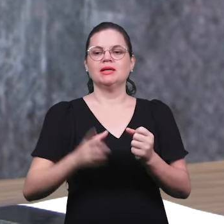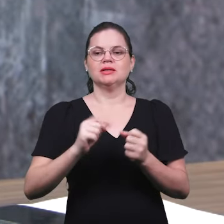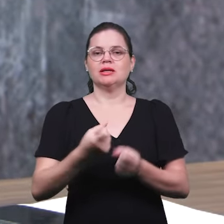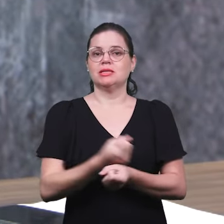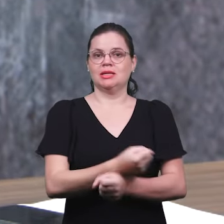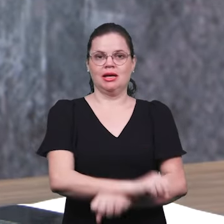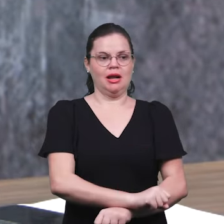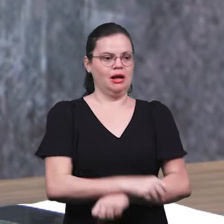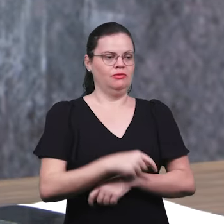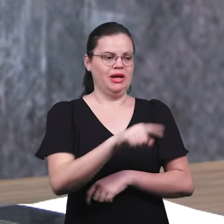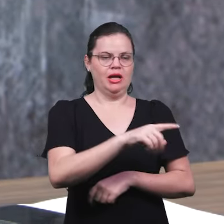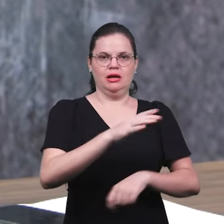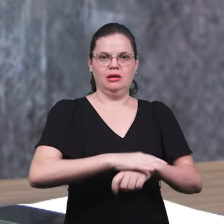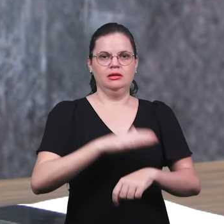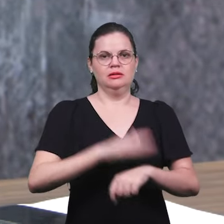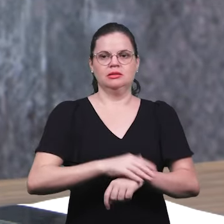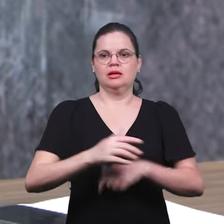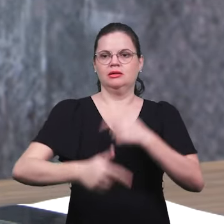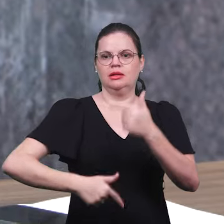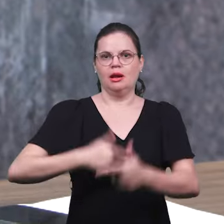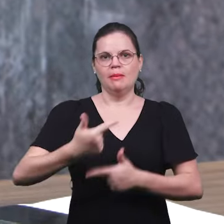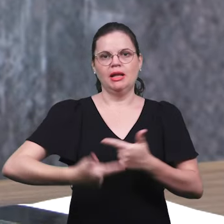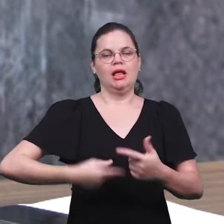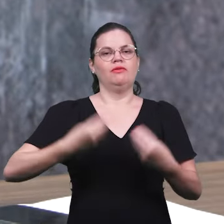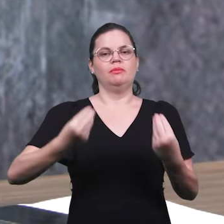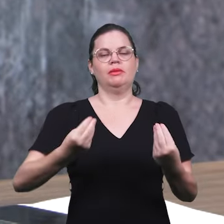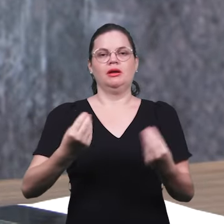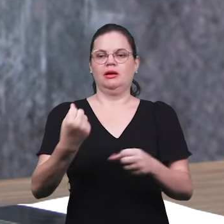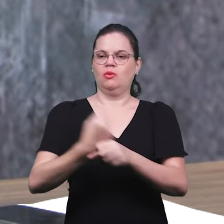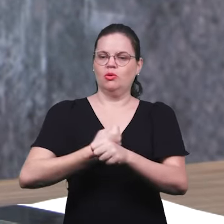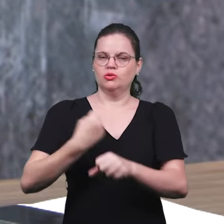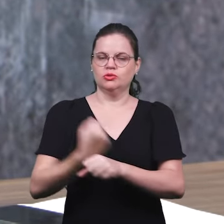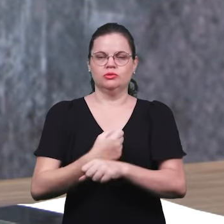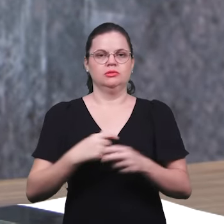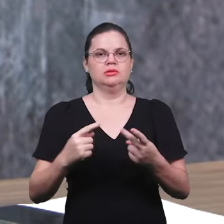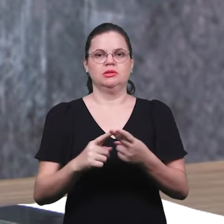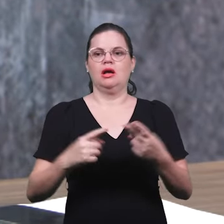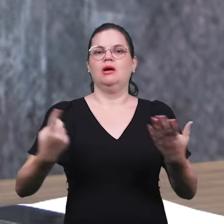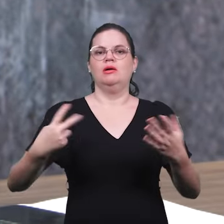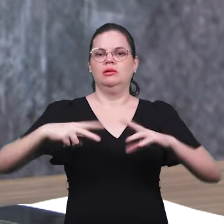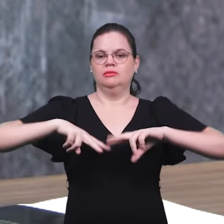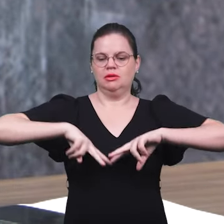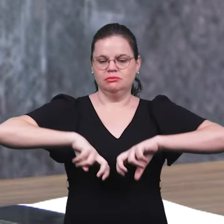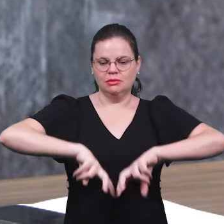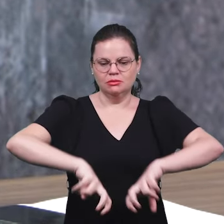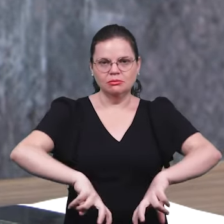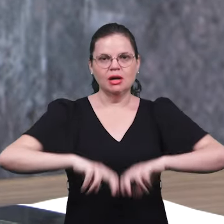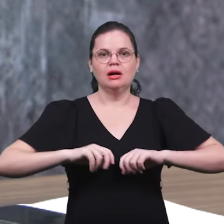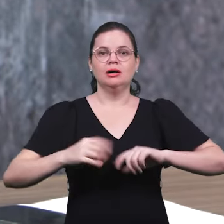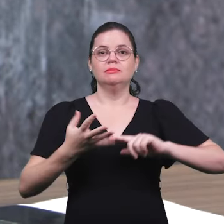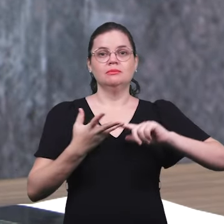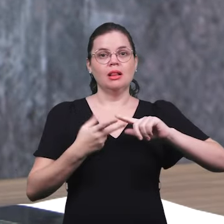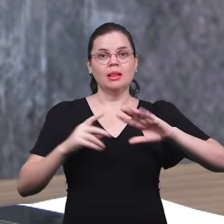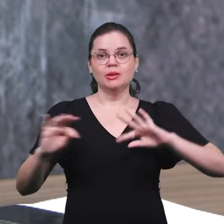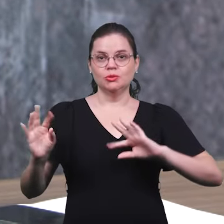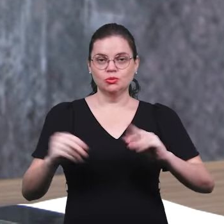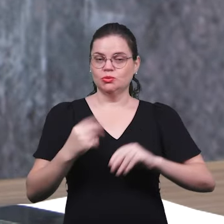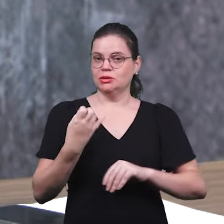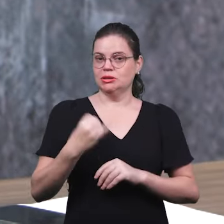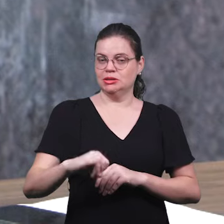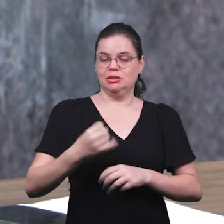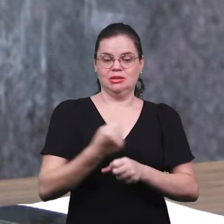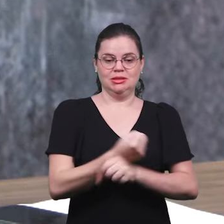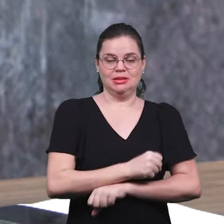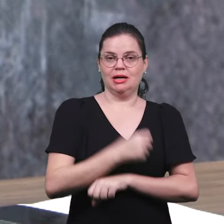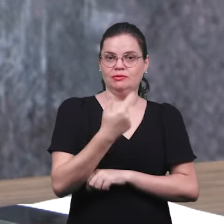atividades, mineração, construção, agricultura. Sem mão de obra escrava, a economia romana colapsou. Então esse foi um fator